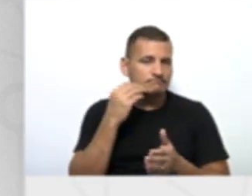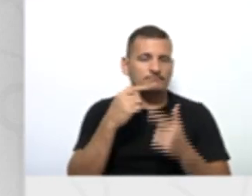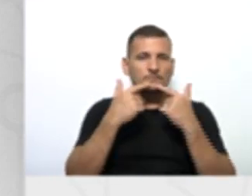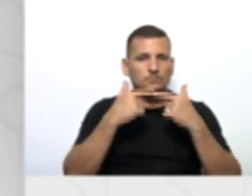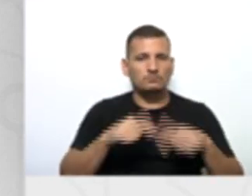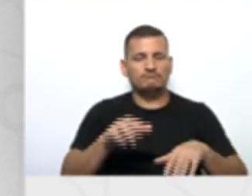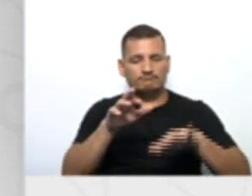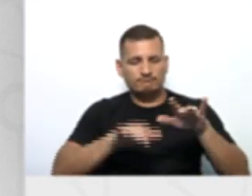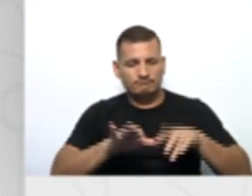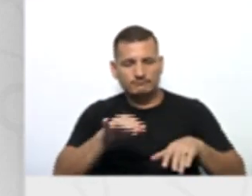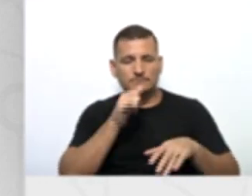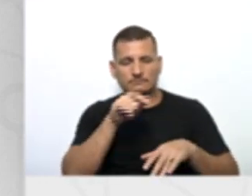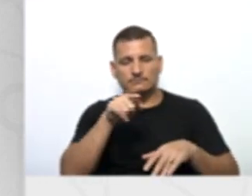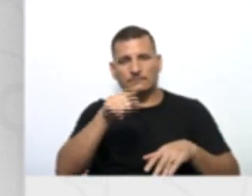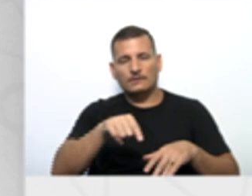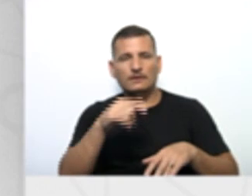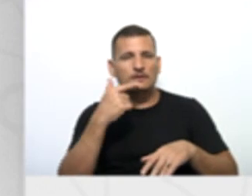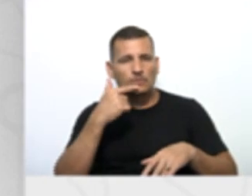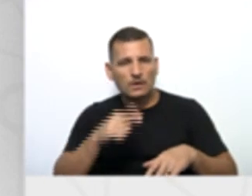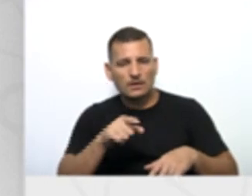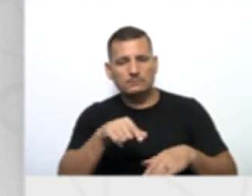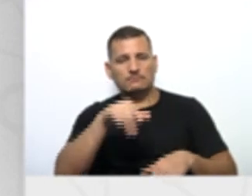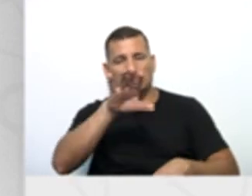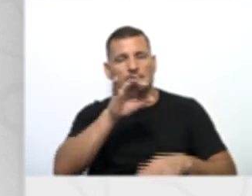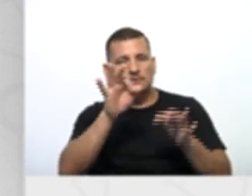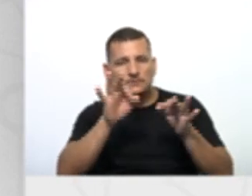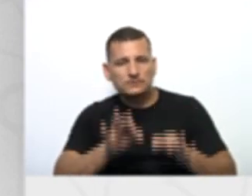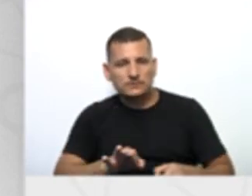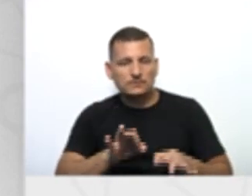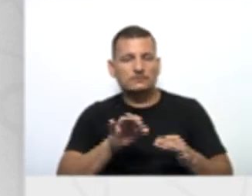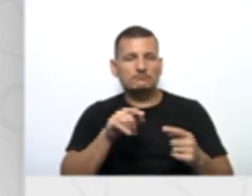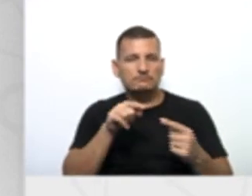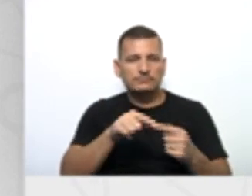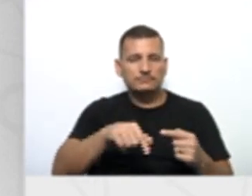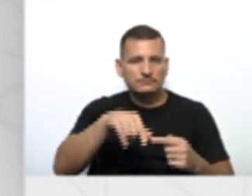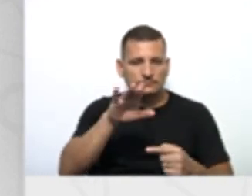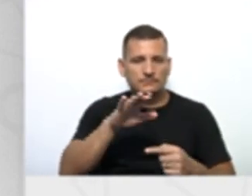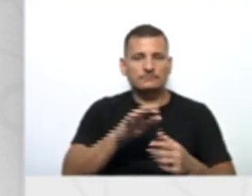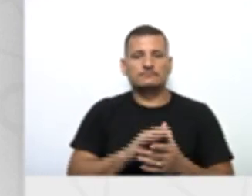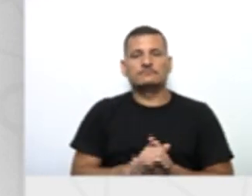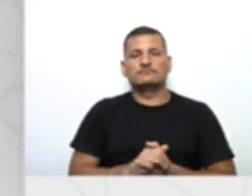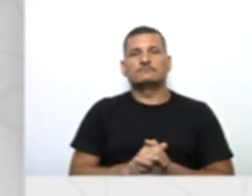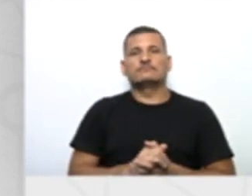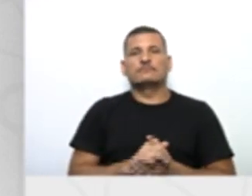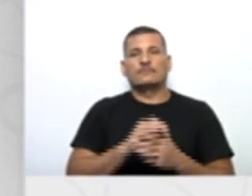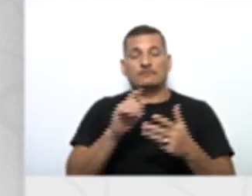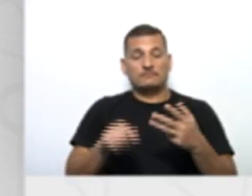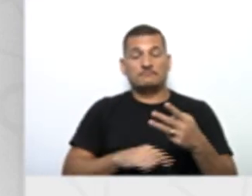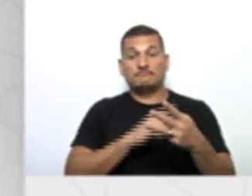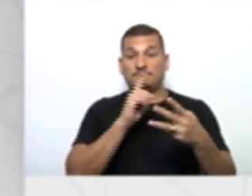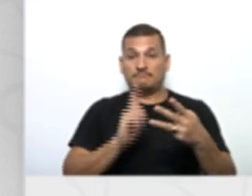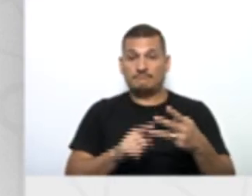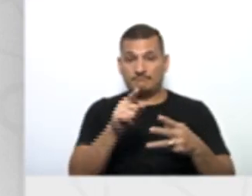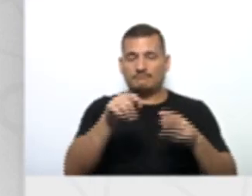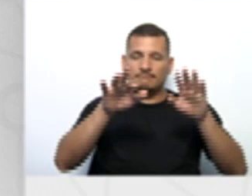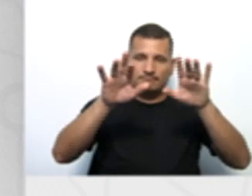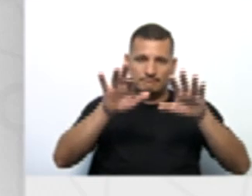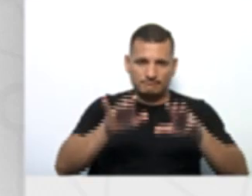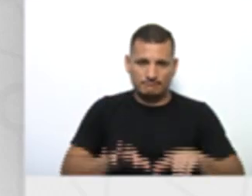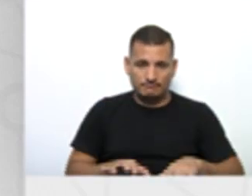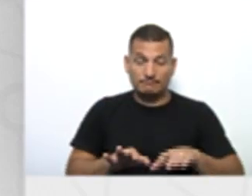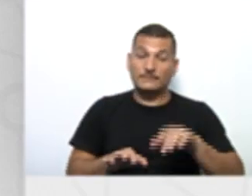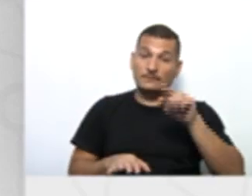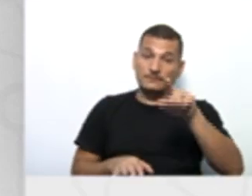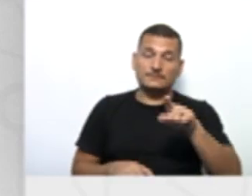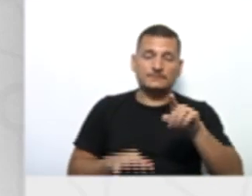linguagem, procurar se essa linguagem realmente é mais apropriada no nosso exemplo. E aí você vai escrever. E para